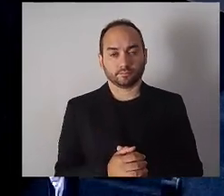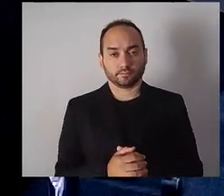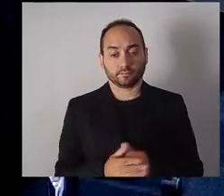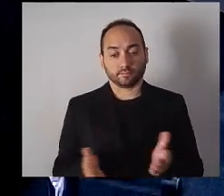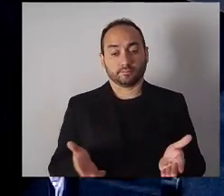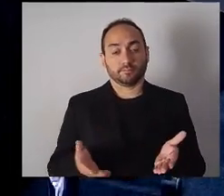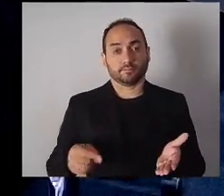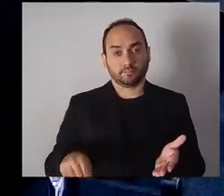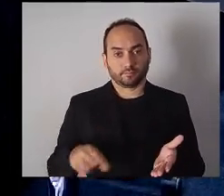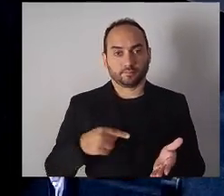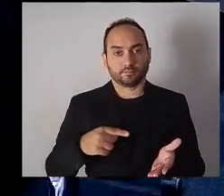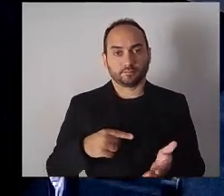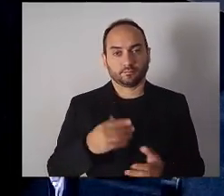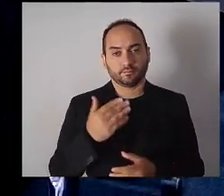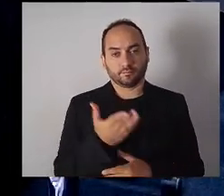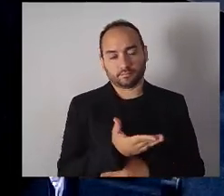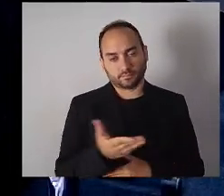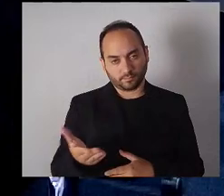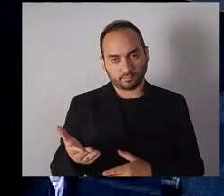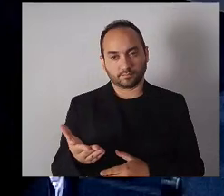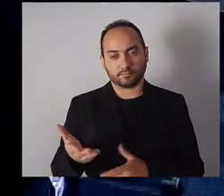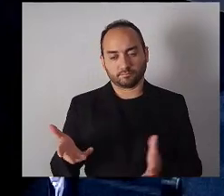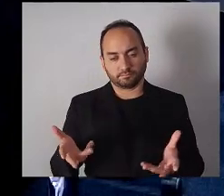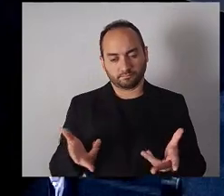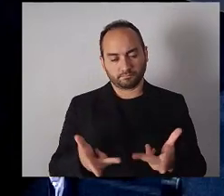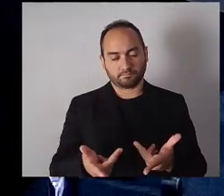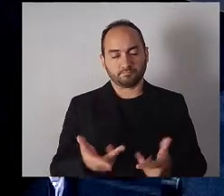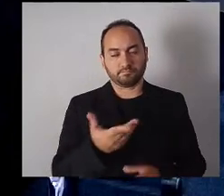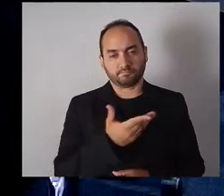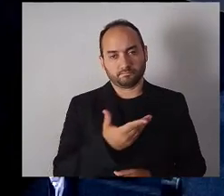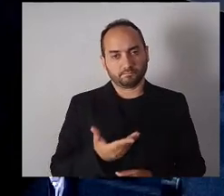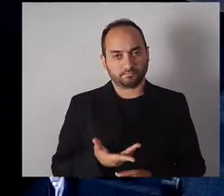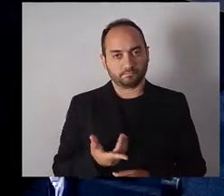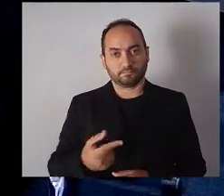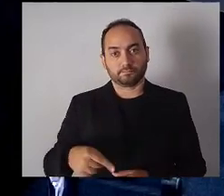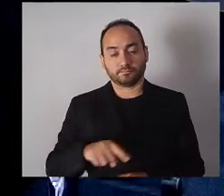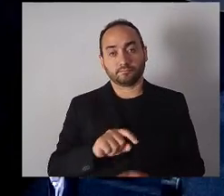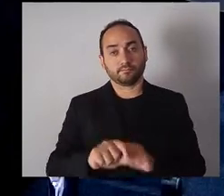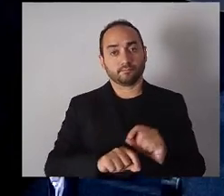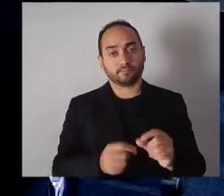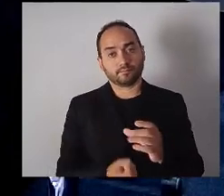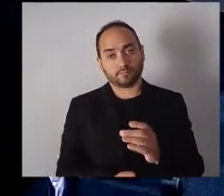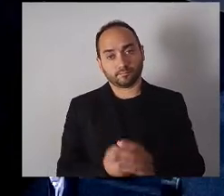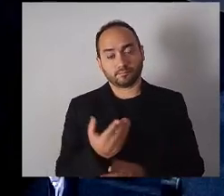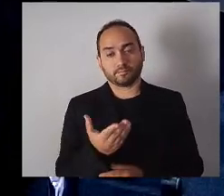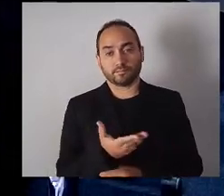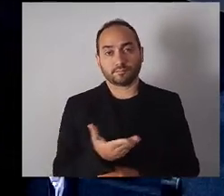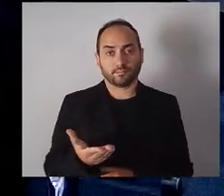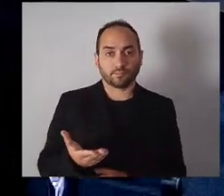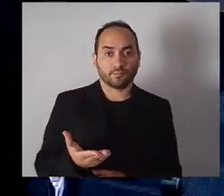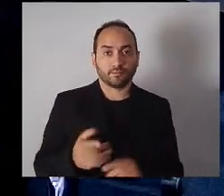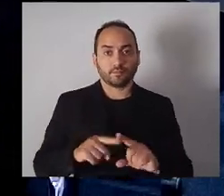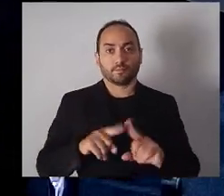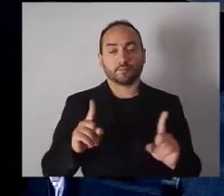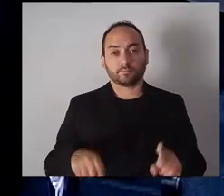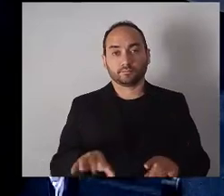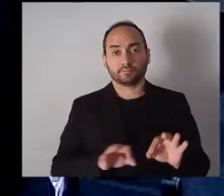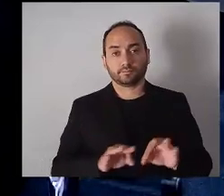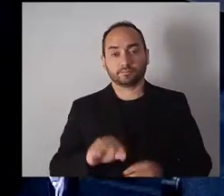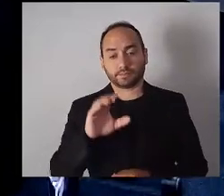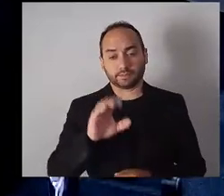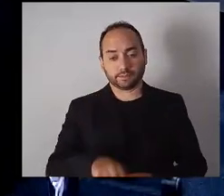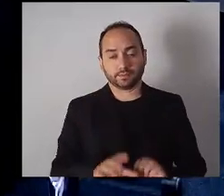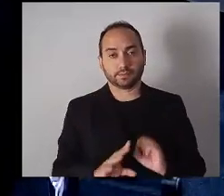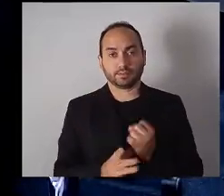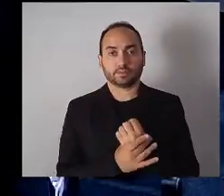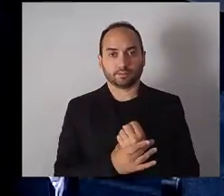agora é submetida a Vossas Excelências, aos colegas, é uma criação do programa Cidadania